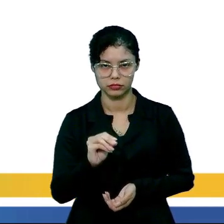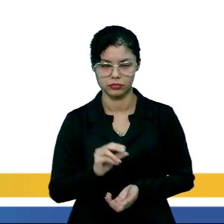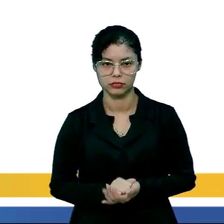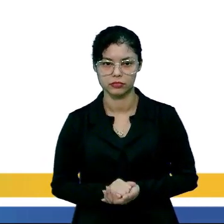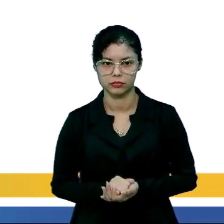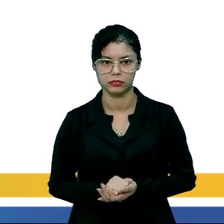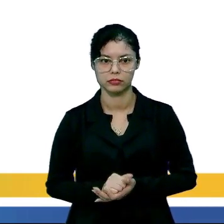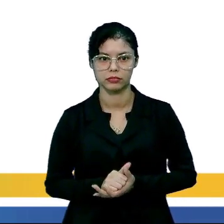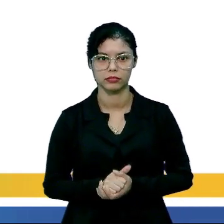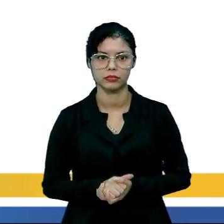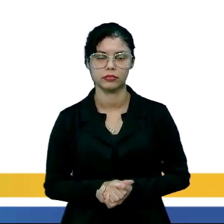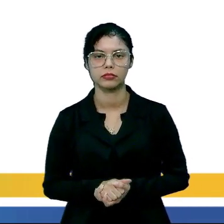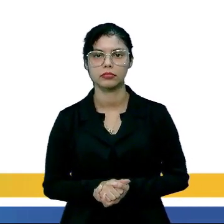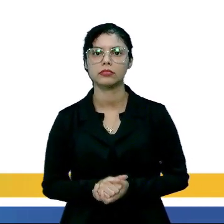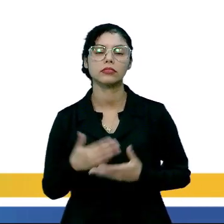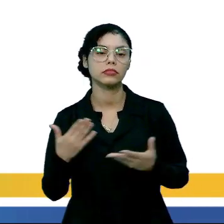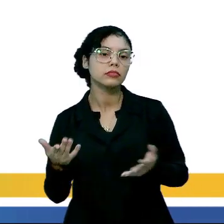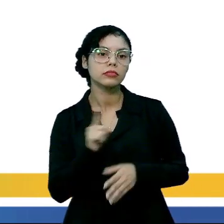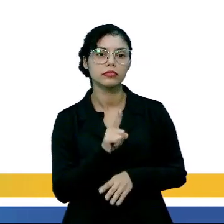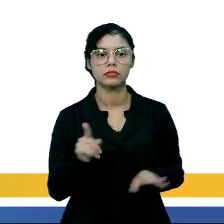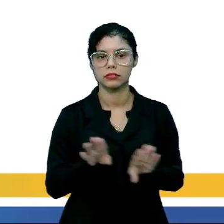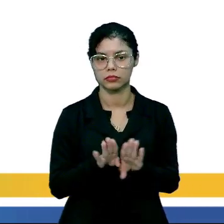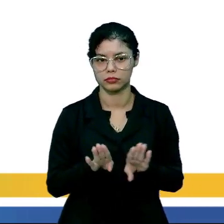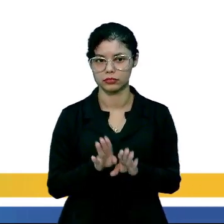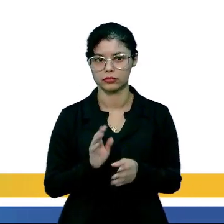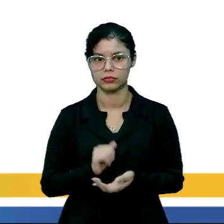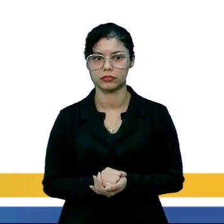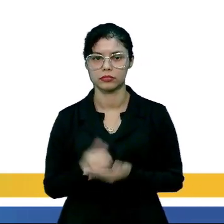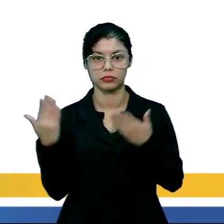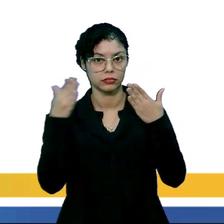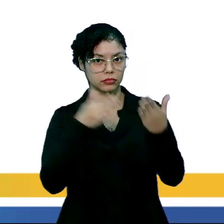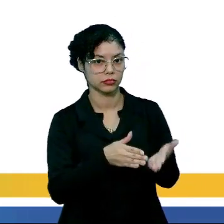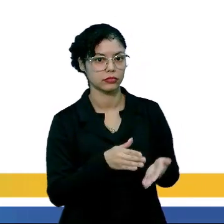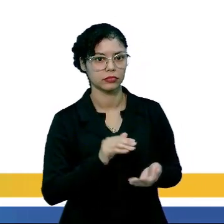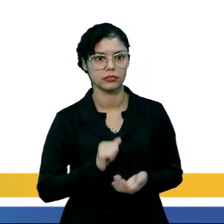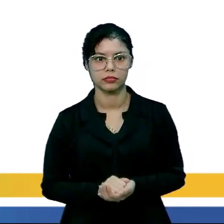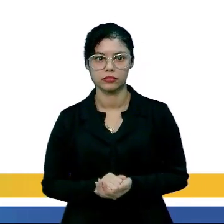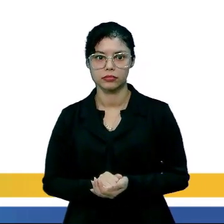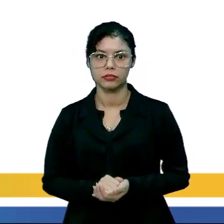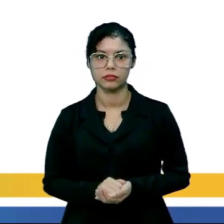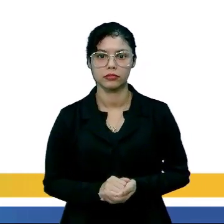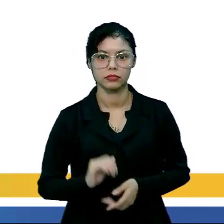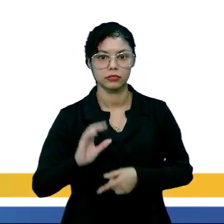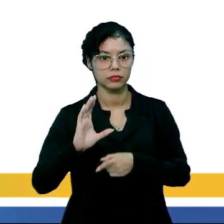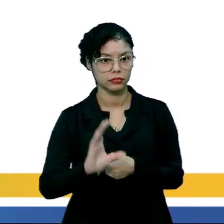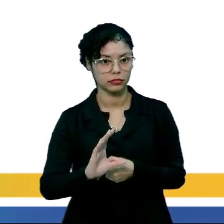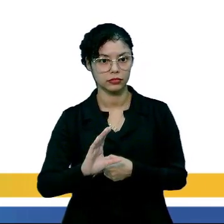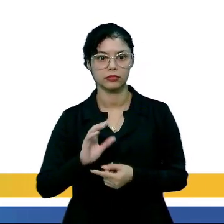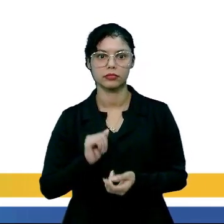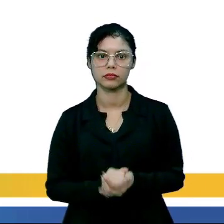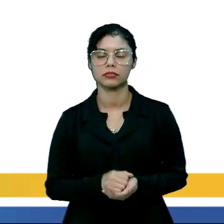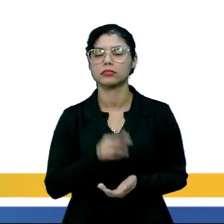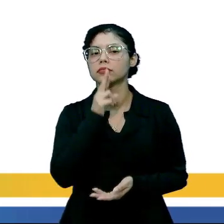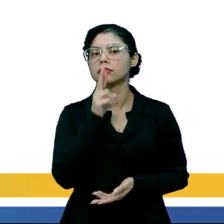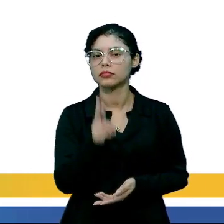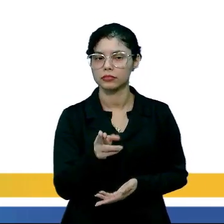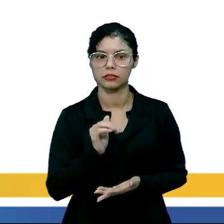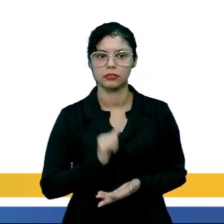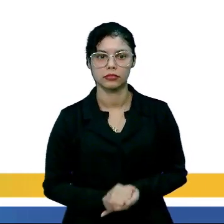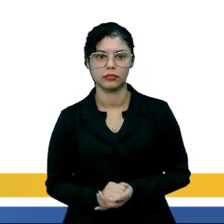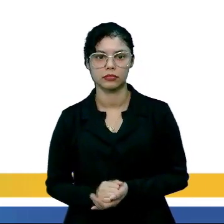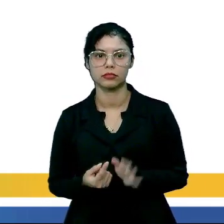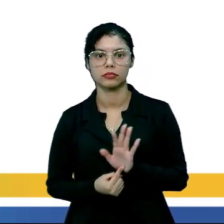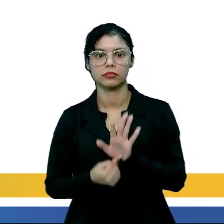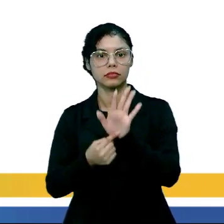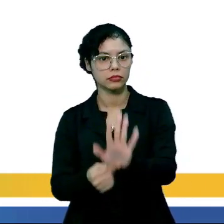português inexpressivo. Não é também este o foco, não é por isso. E letra C, que é a nossa assertiva, a